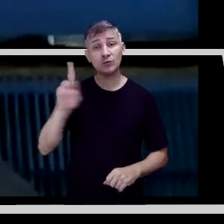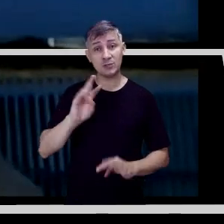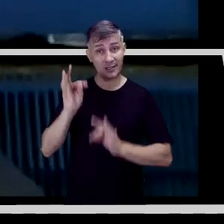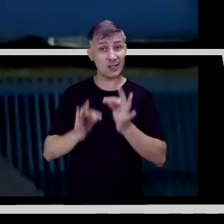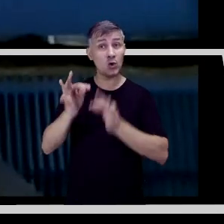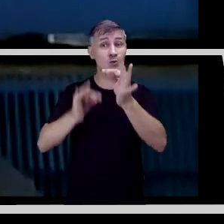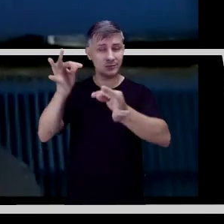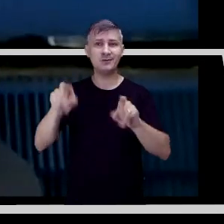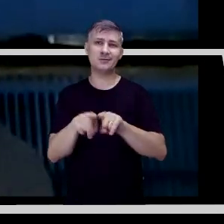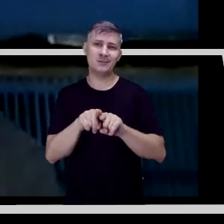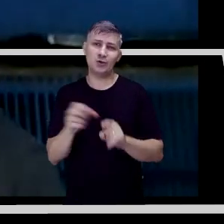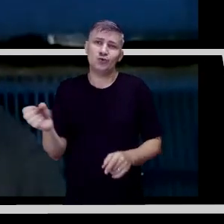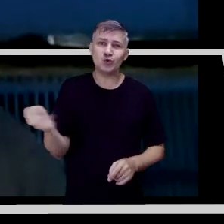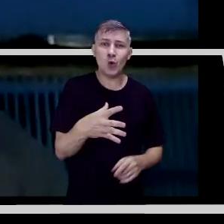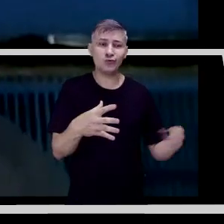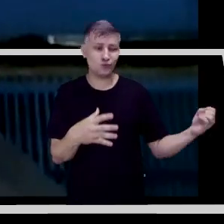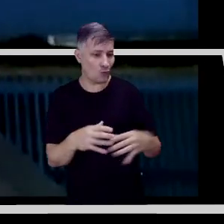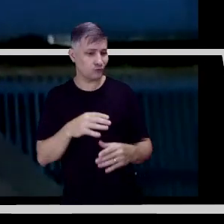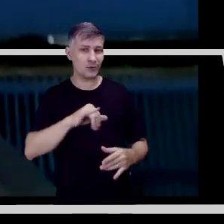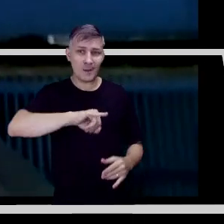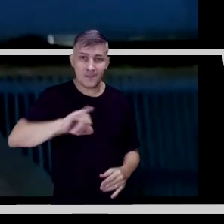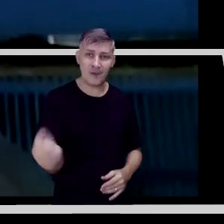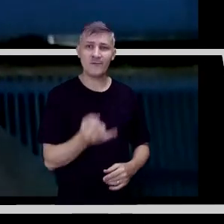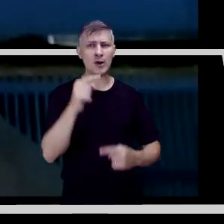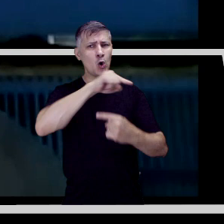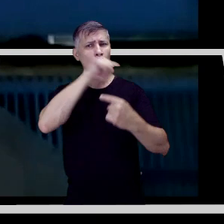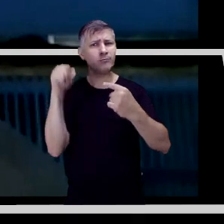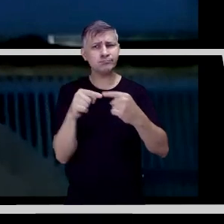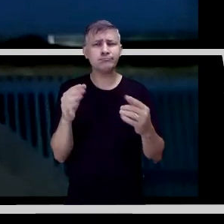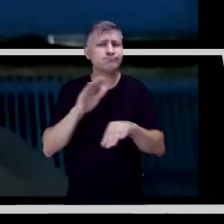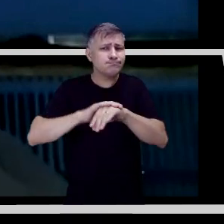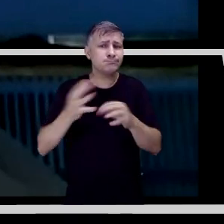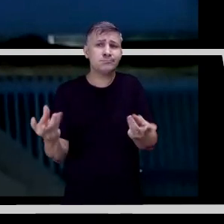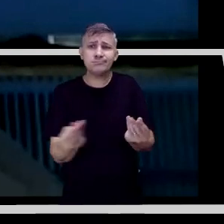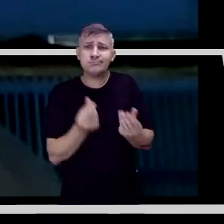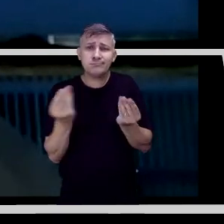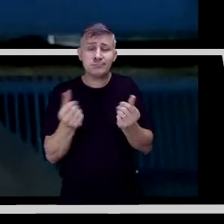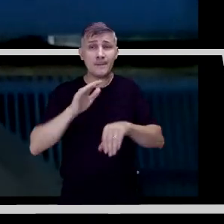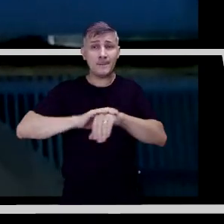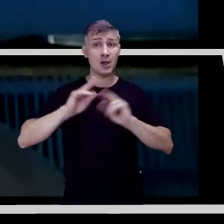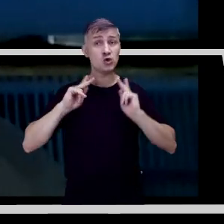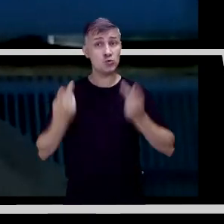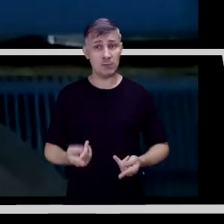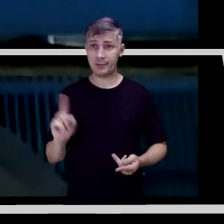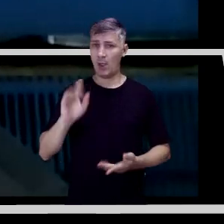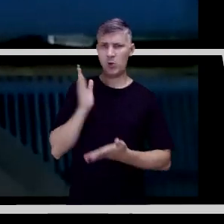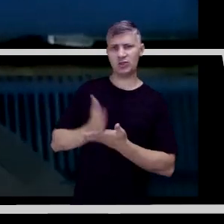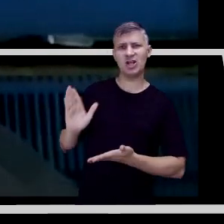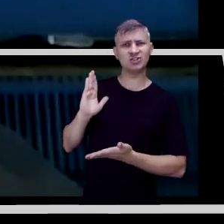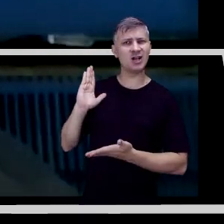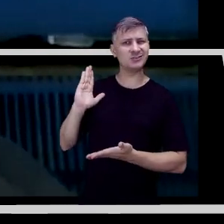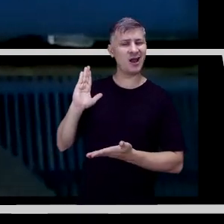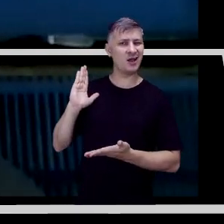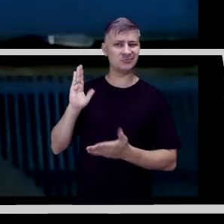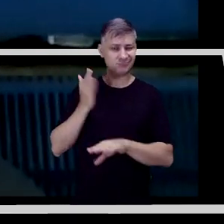como a gente pode usar a tecnologia, assim, atualizada, para fins mais sensíveis, fins mais humanos, e não